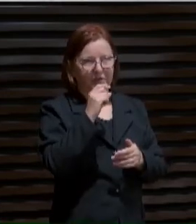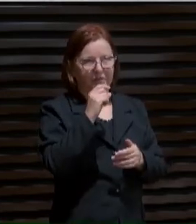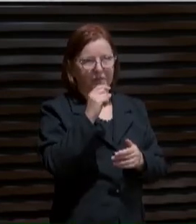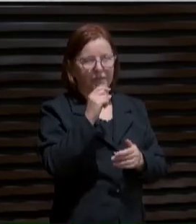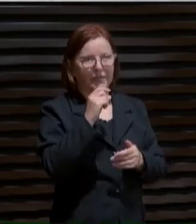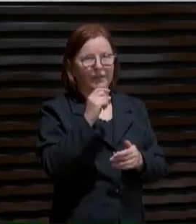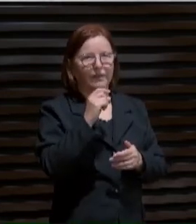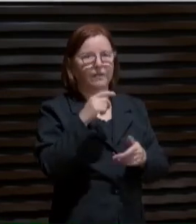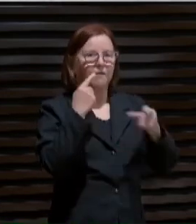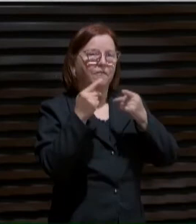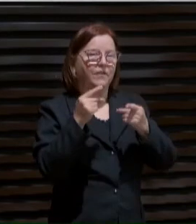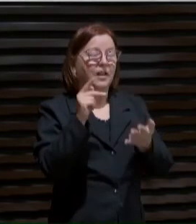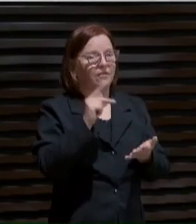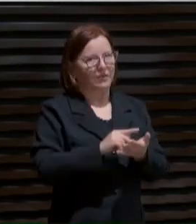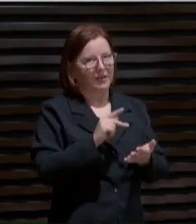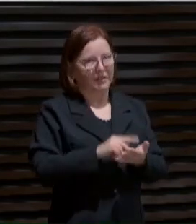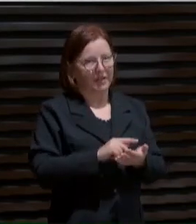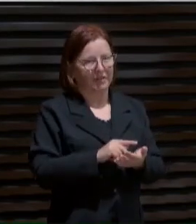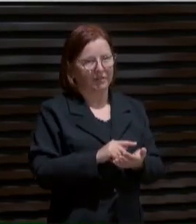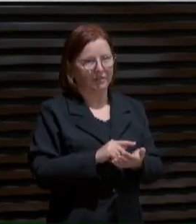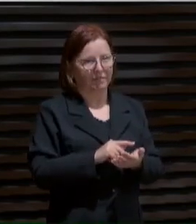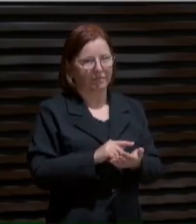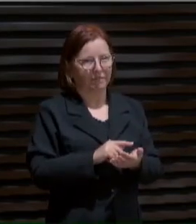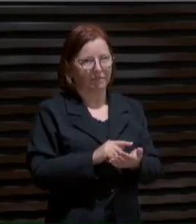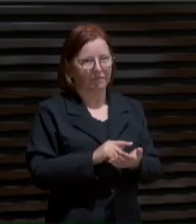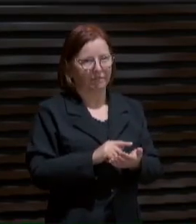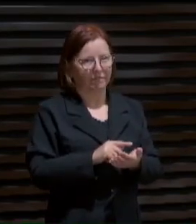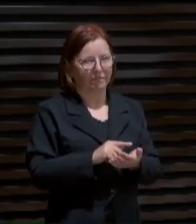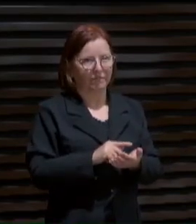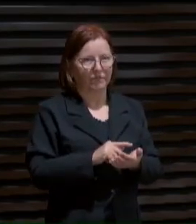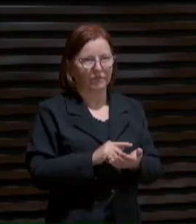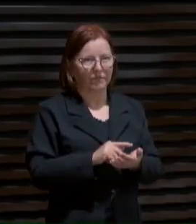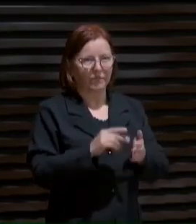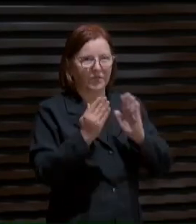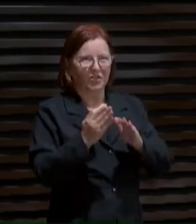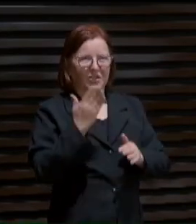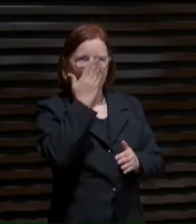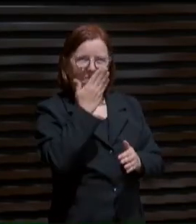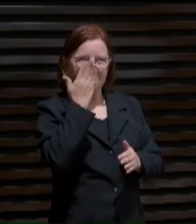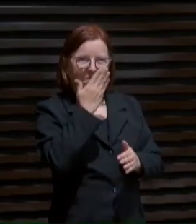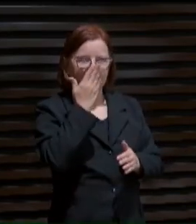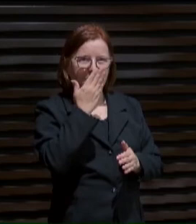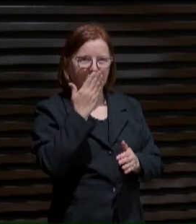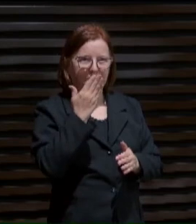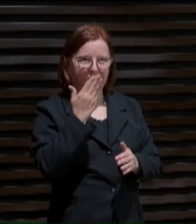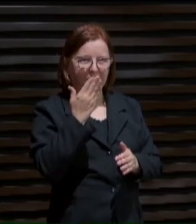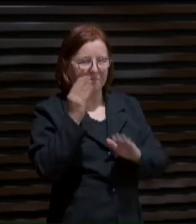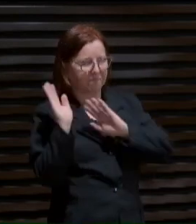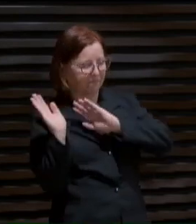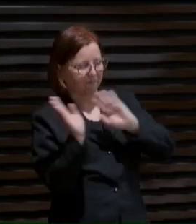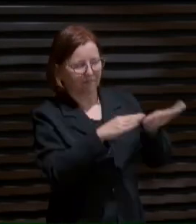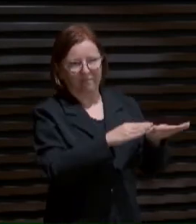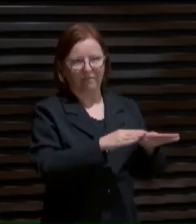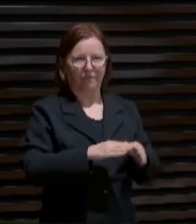a recusa em entrar no suborno diante da prostituição A negação de que aquilo seja